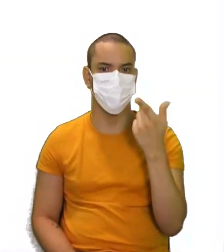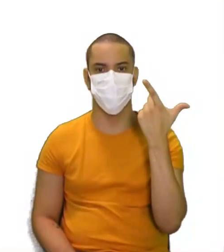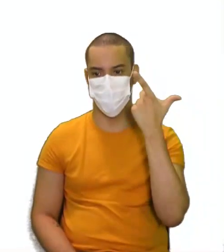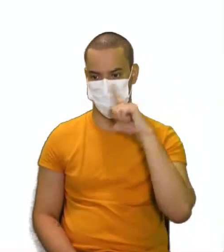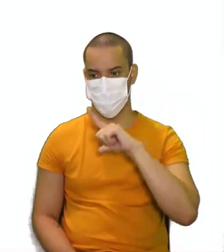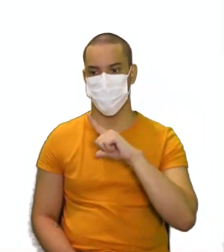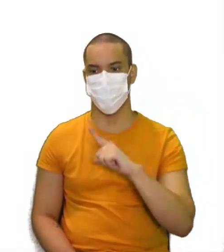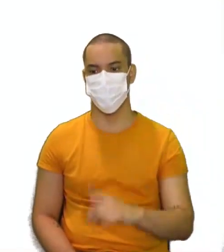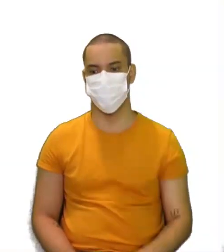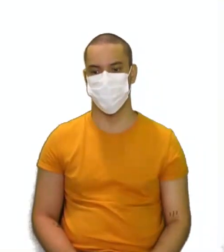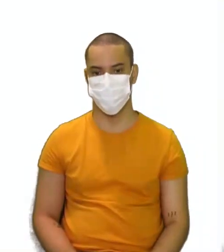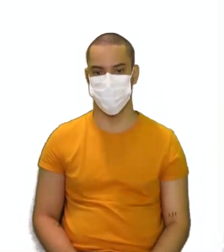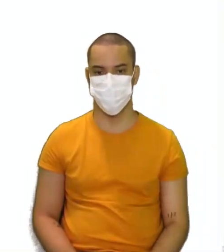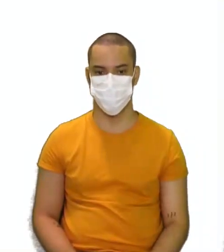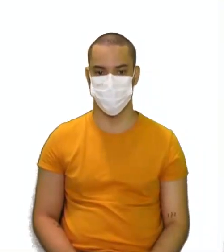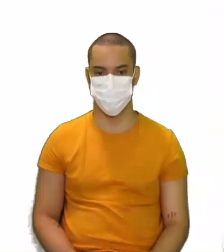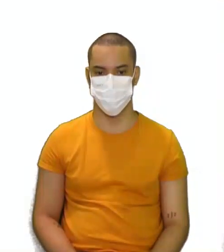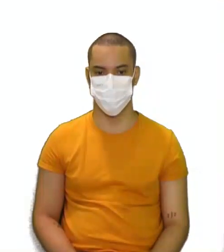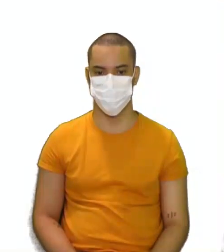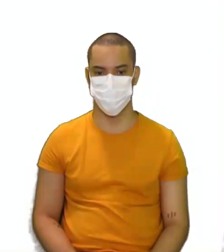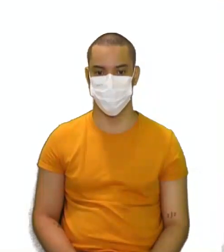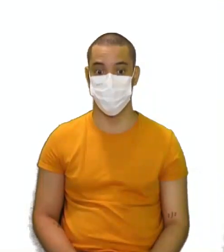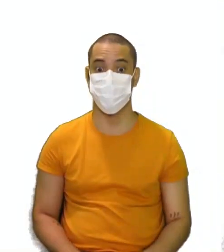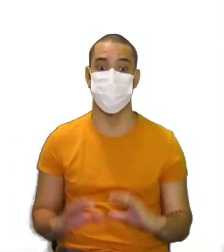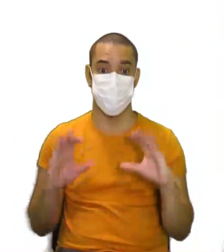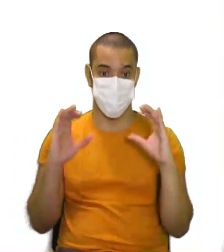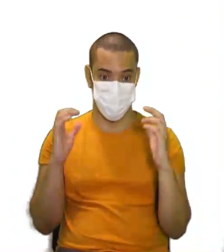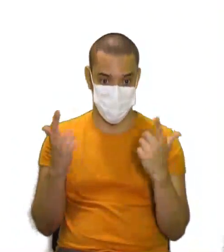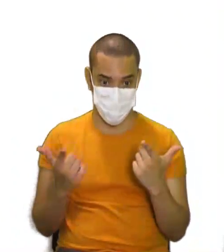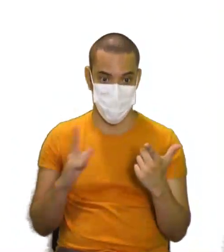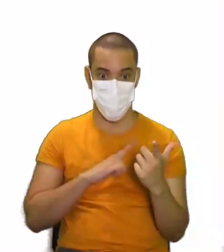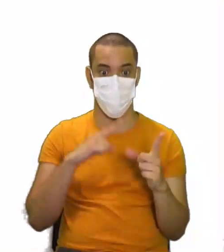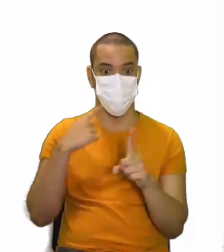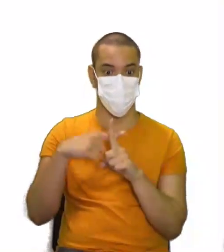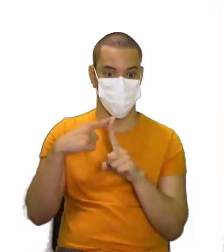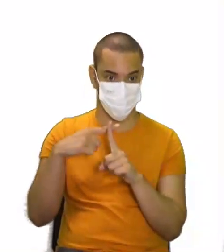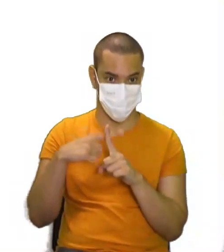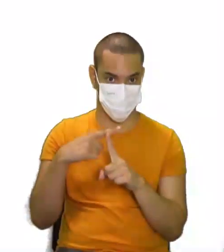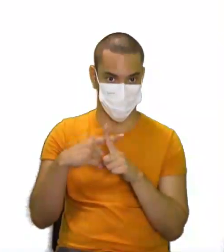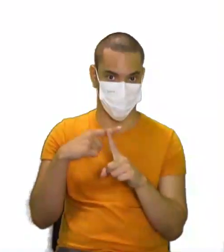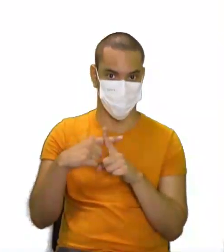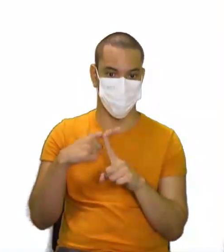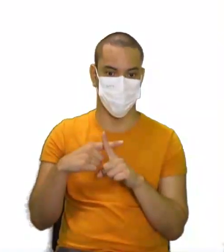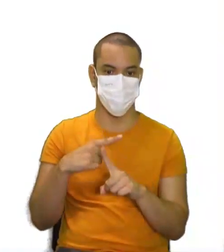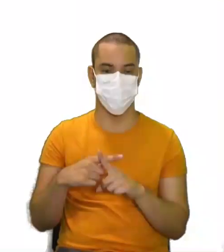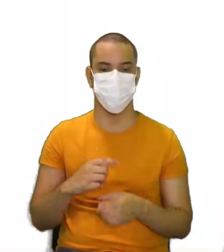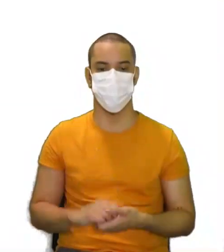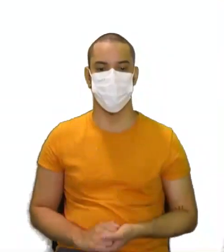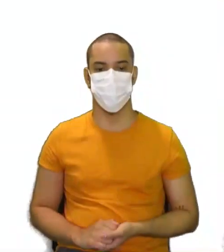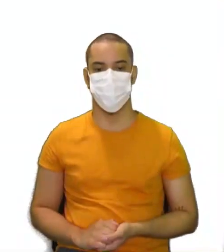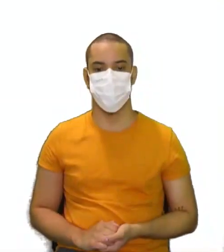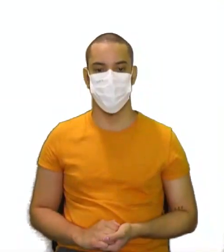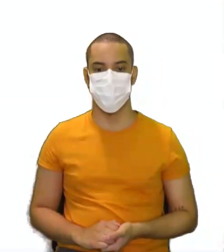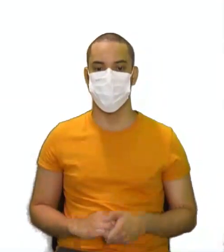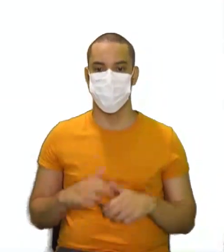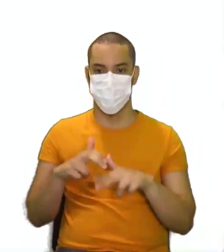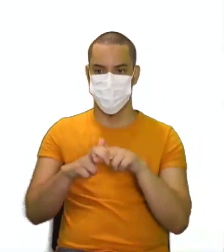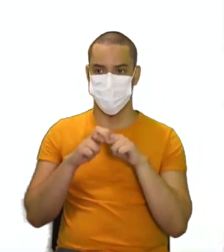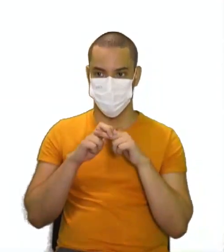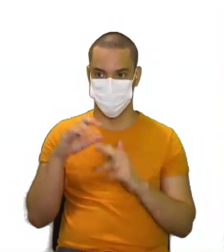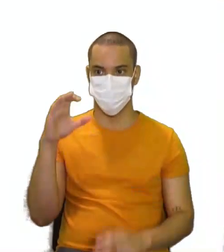consegue. Então, campo, lógico que isso aqui é uma carga positiva, foi falado. Então, a